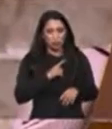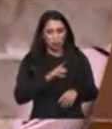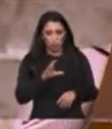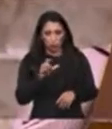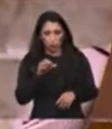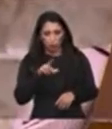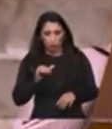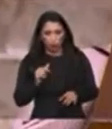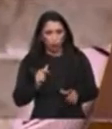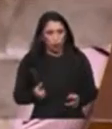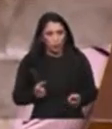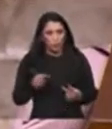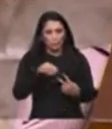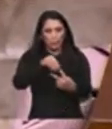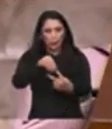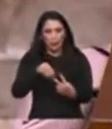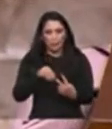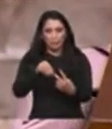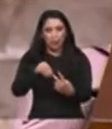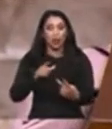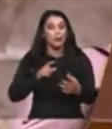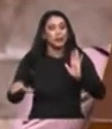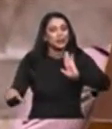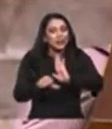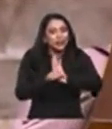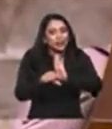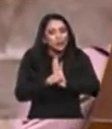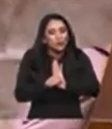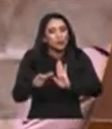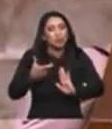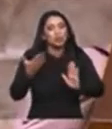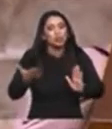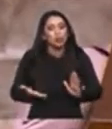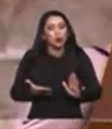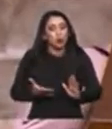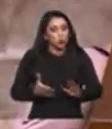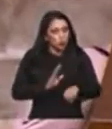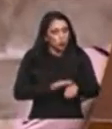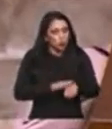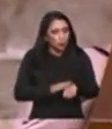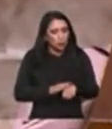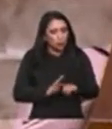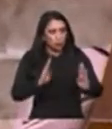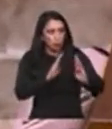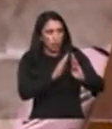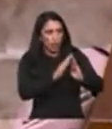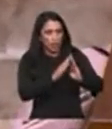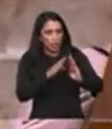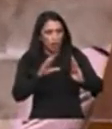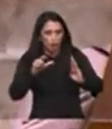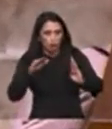Collor, exatamente para viabilizar o empreendimento criminoso ulterior. Durante a busca e apreensão na residência de Collor, em